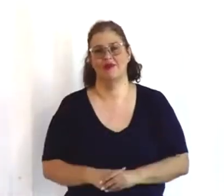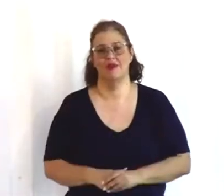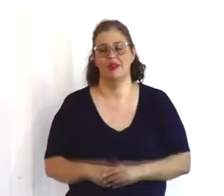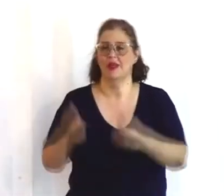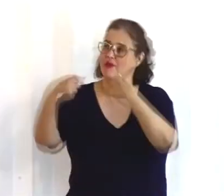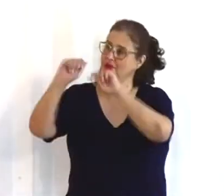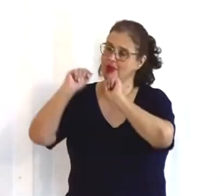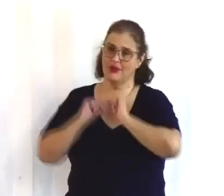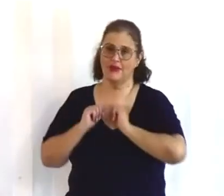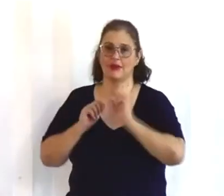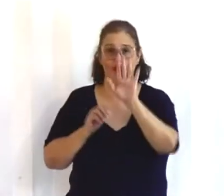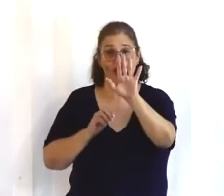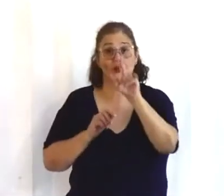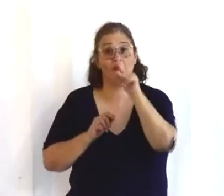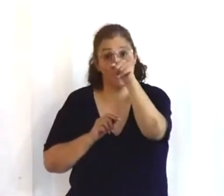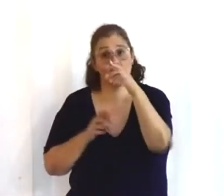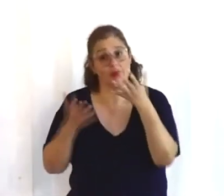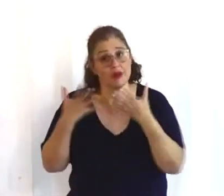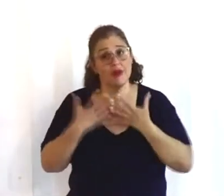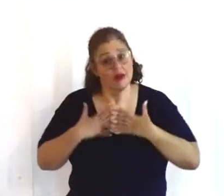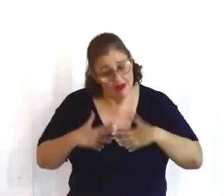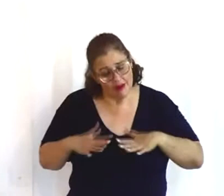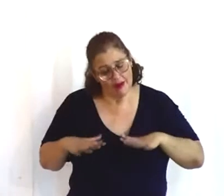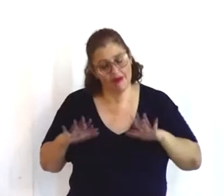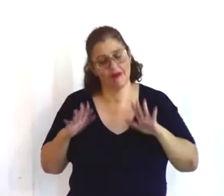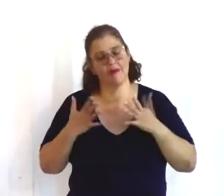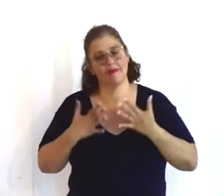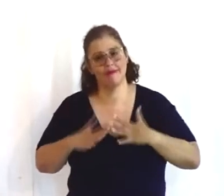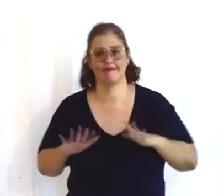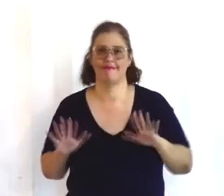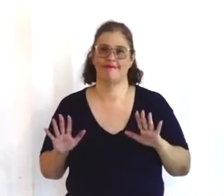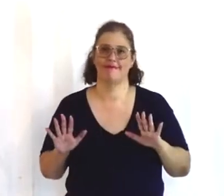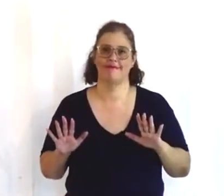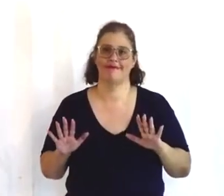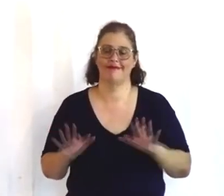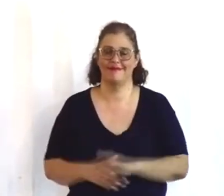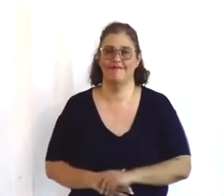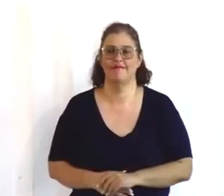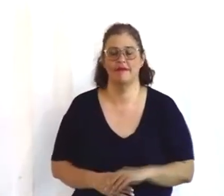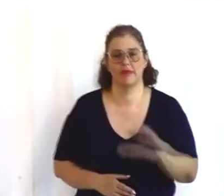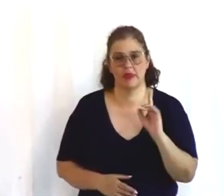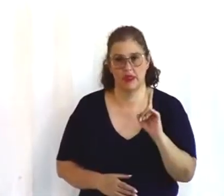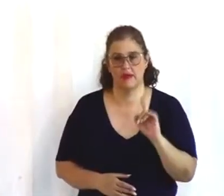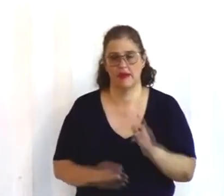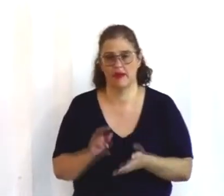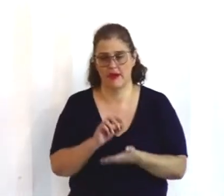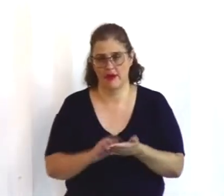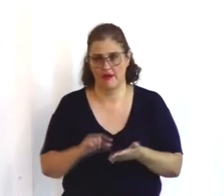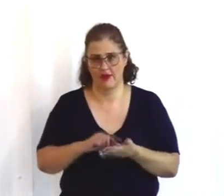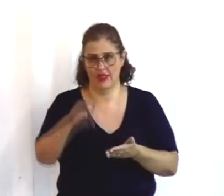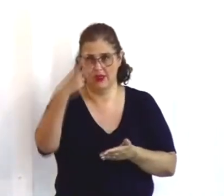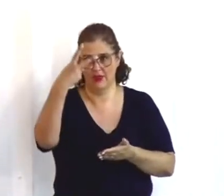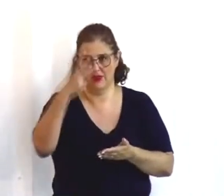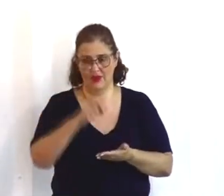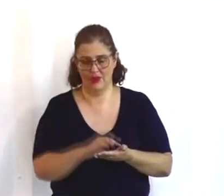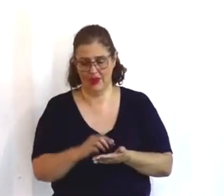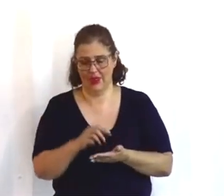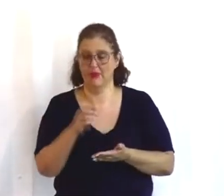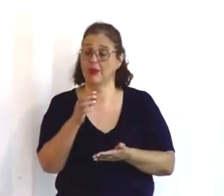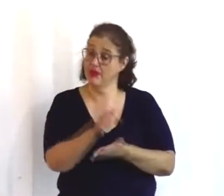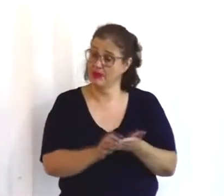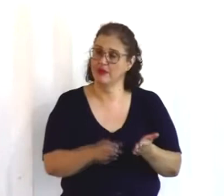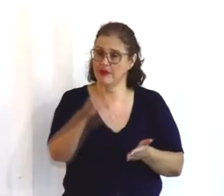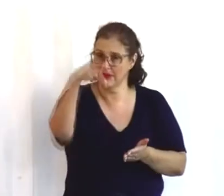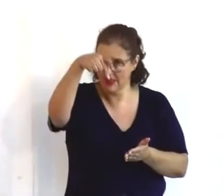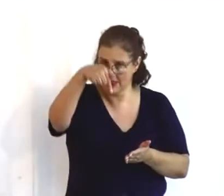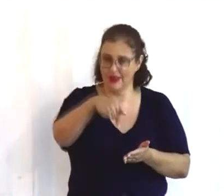você descanse nessas promessas. Eu vejo aqui então em Apocalipse capítulo 2, no versículo 7, na parte B